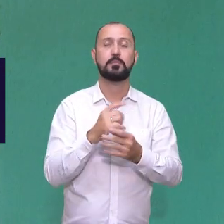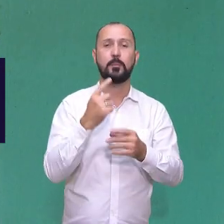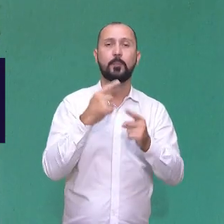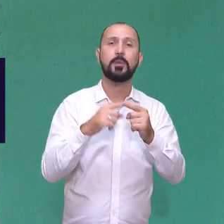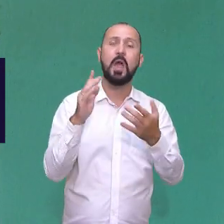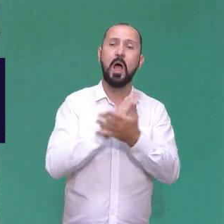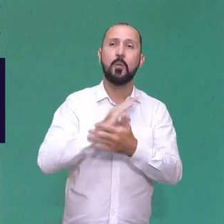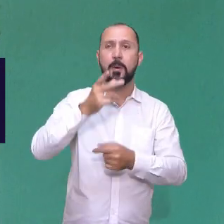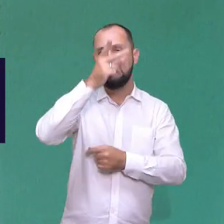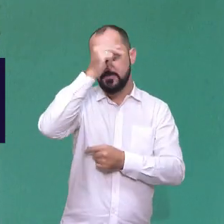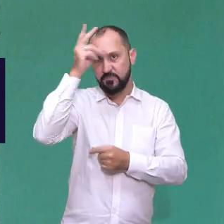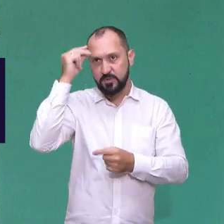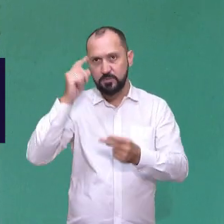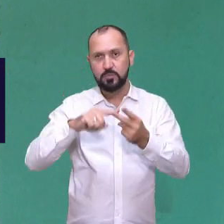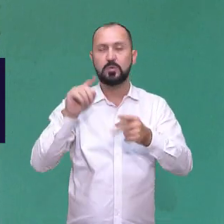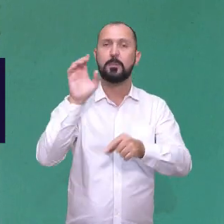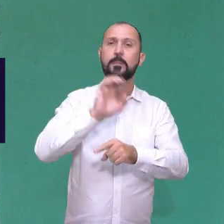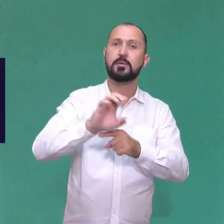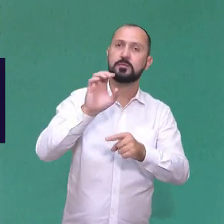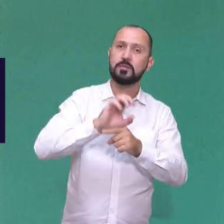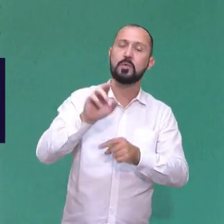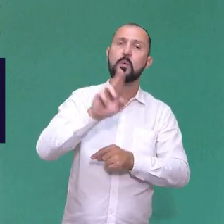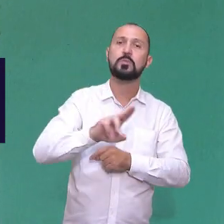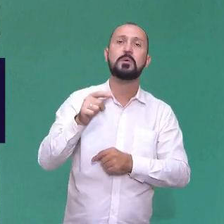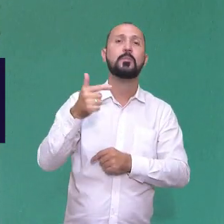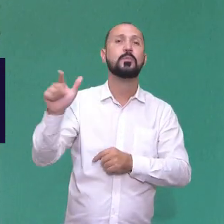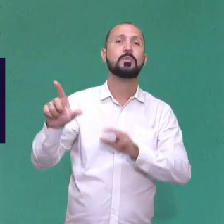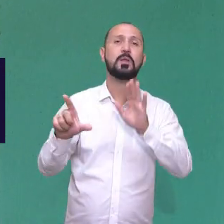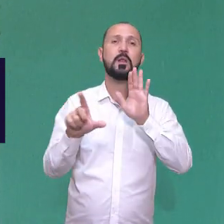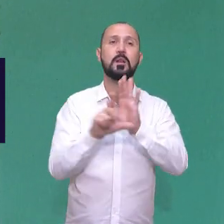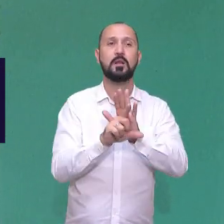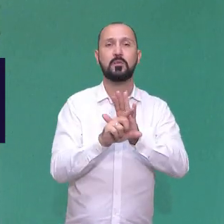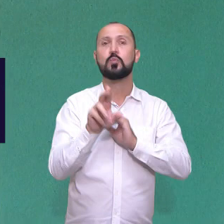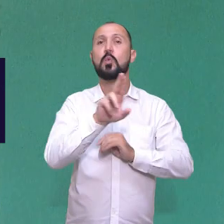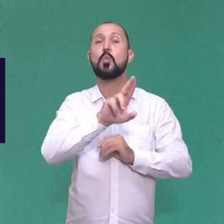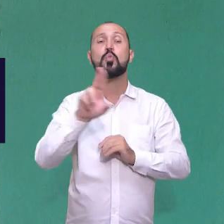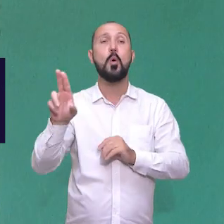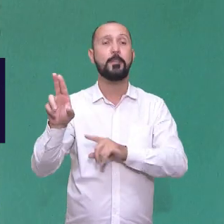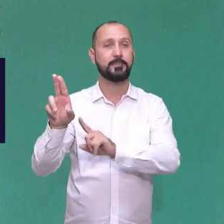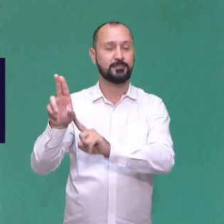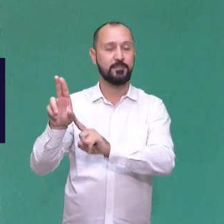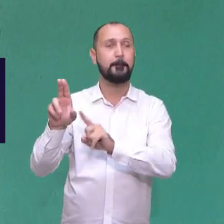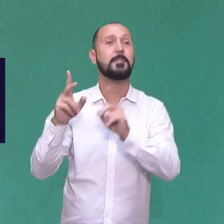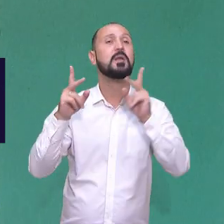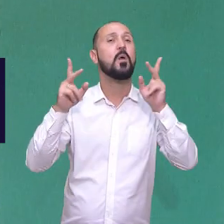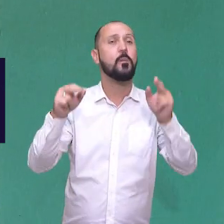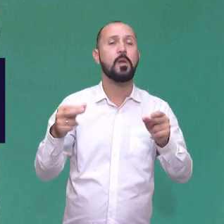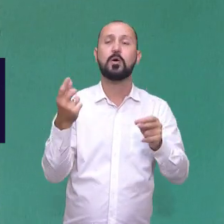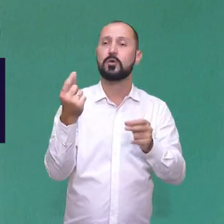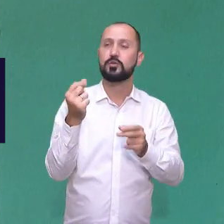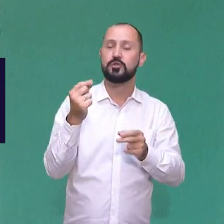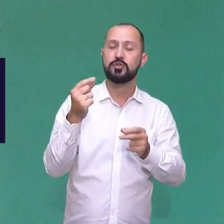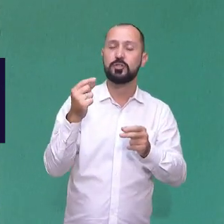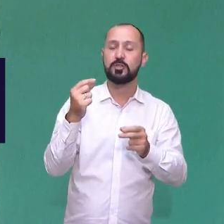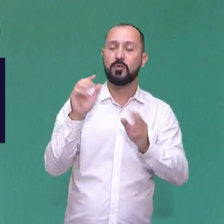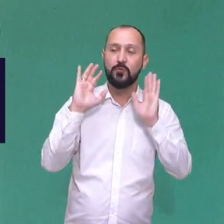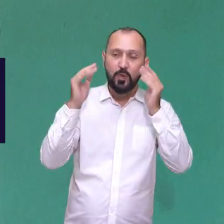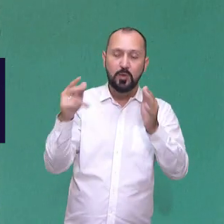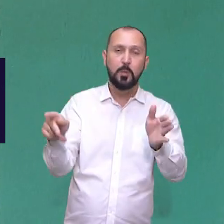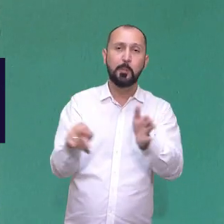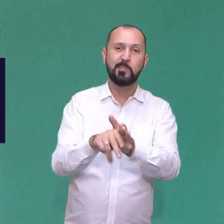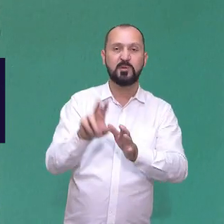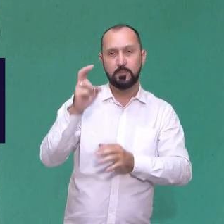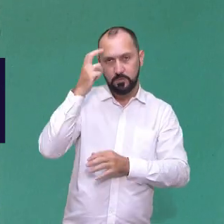também, patrocinado pelas prefeituras, pelo Estado, através de outras leis que não têm nome de Lei Rouanet, mas tratam